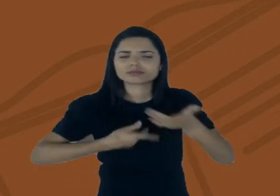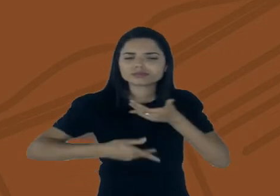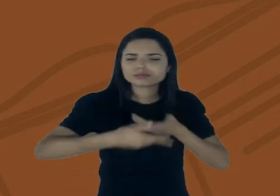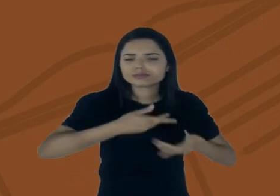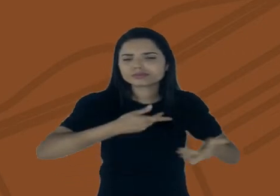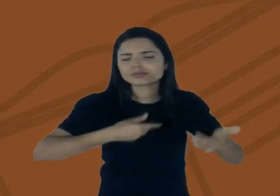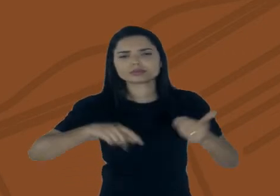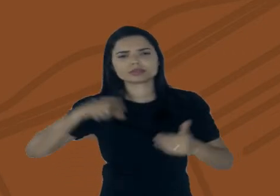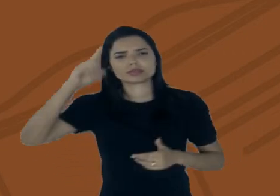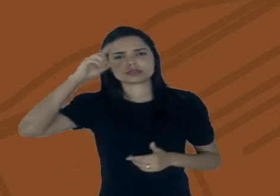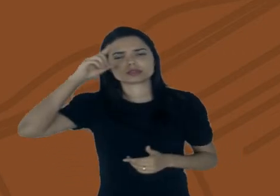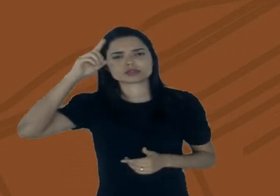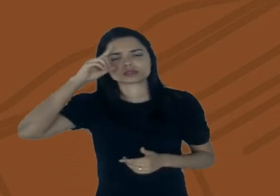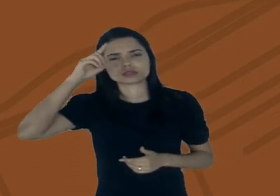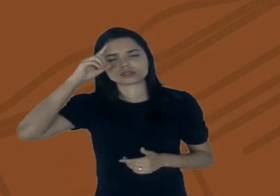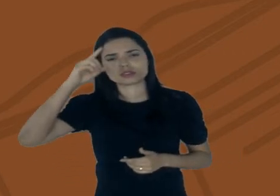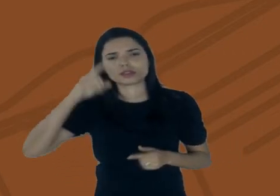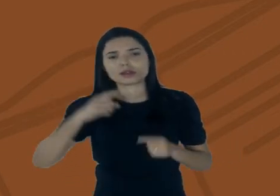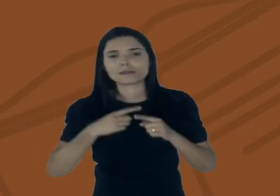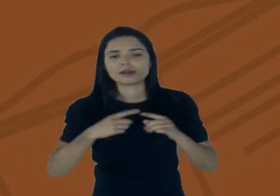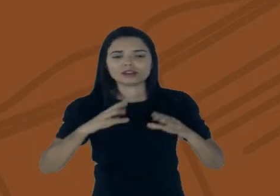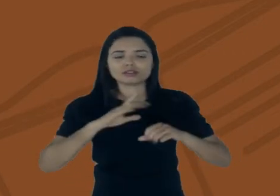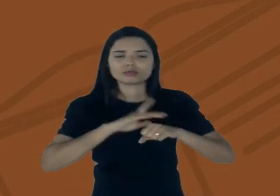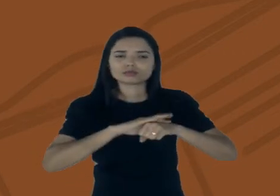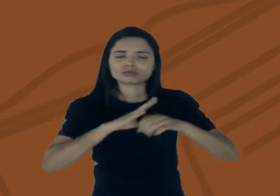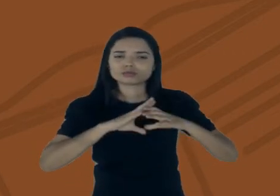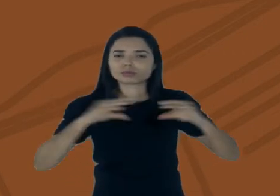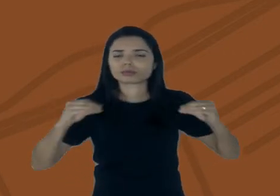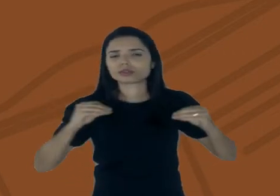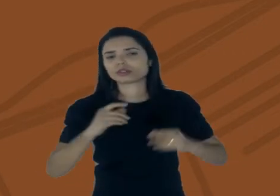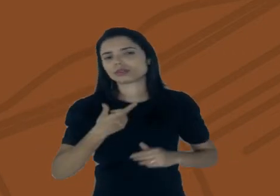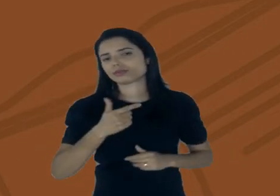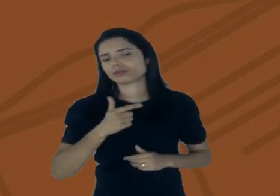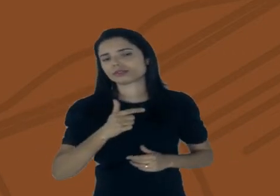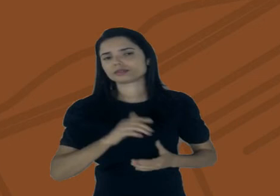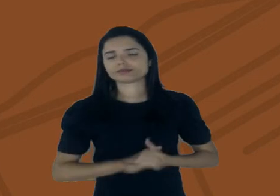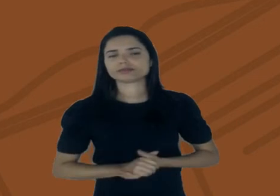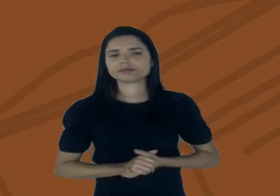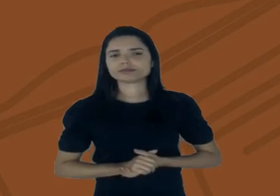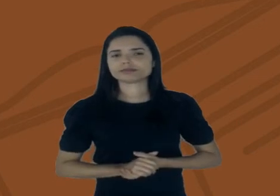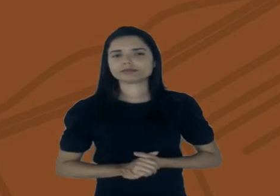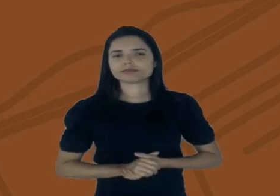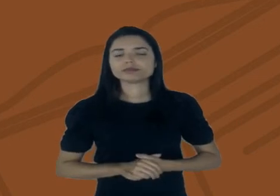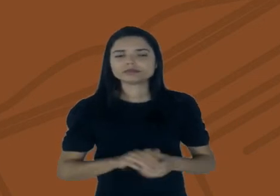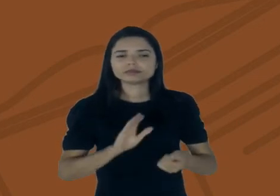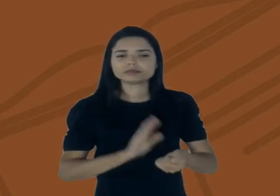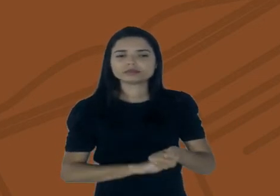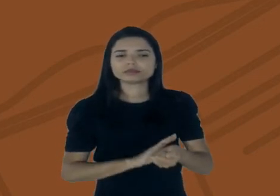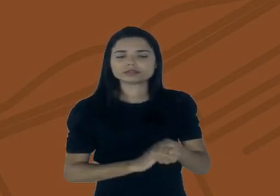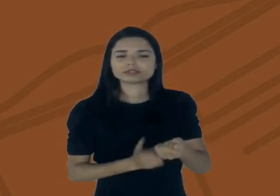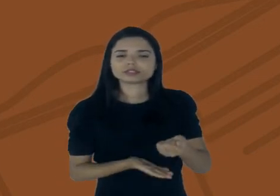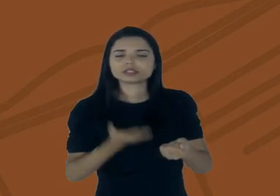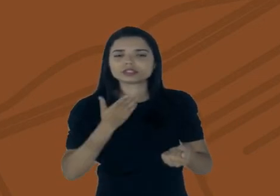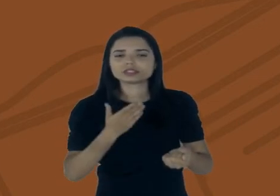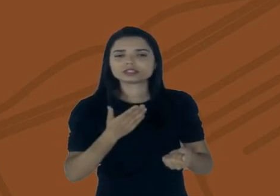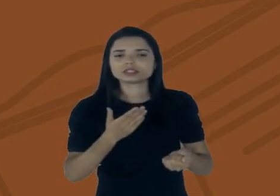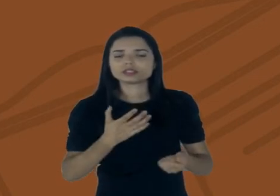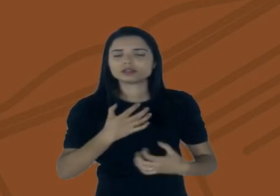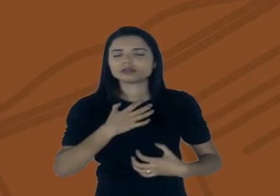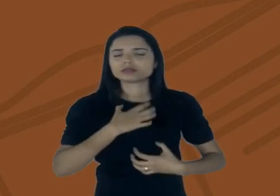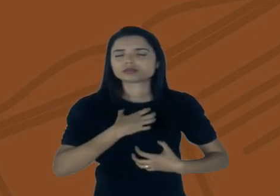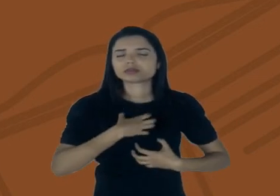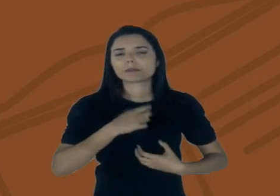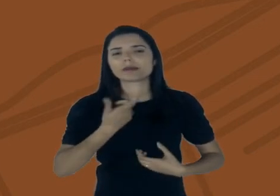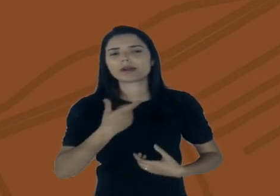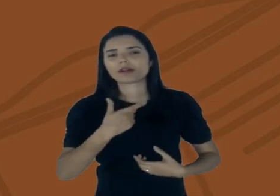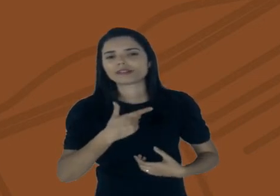dia com esse tipo de patologia, mas não tem cura. A hipertensão não apresenta sintomas. Isso é verdade, a